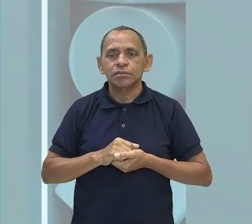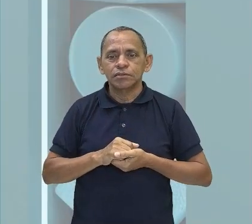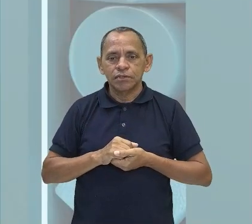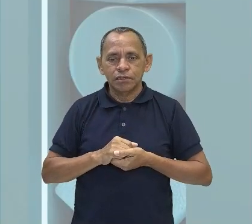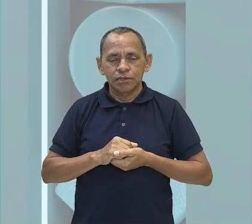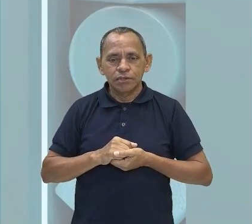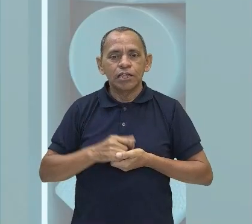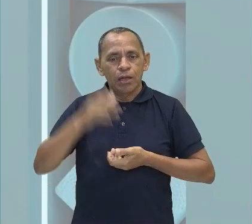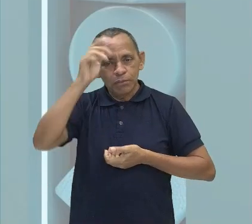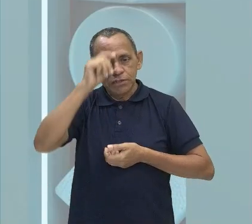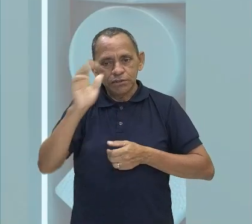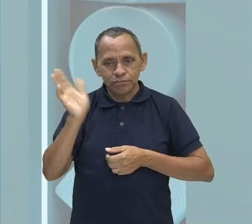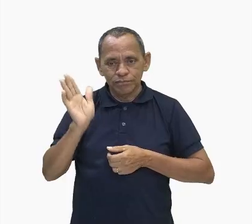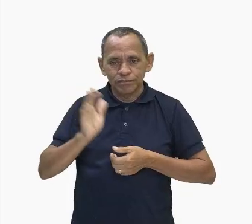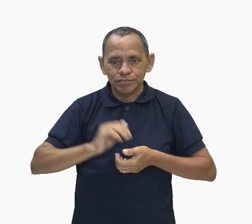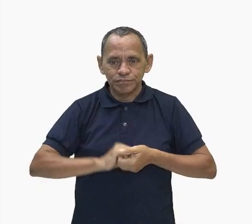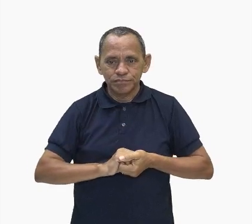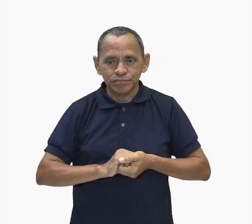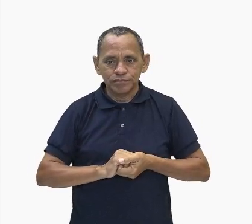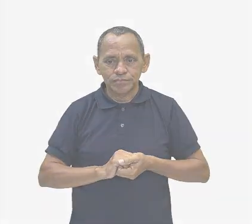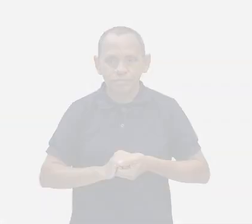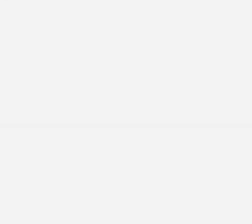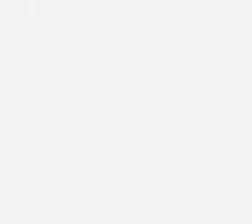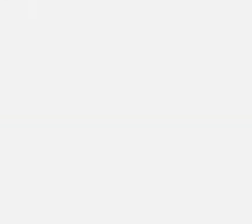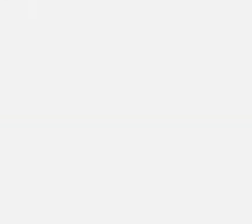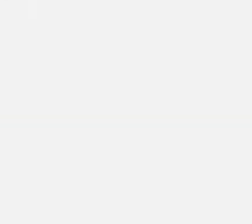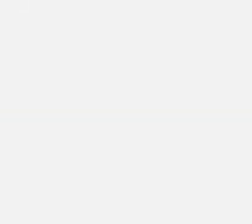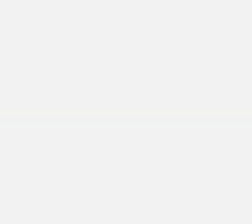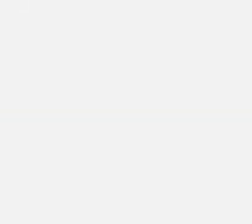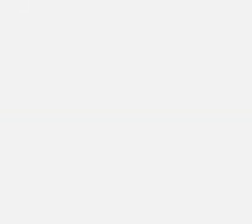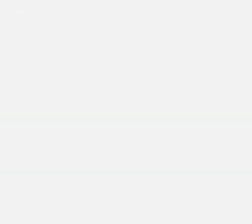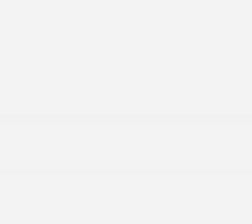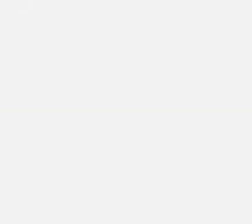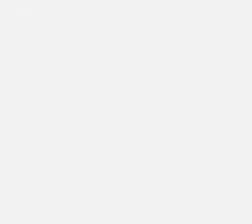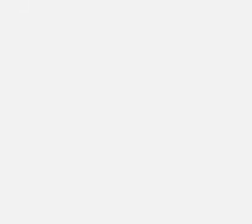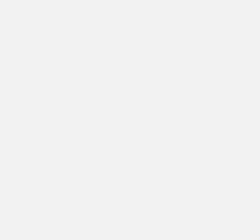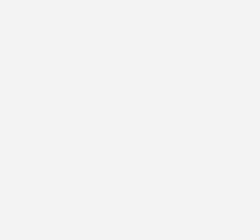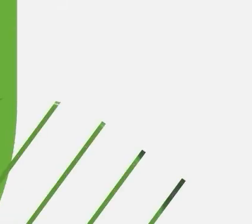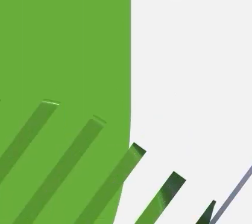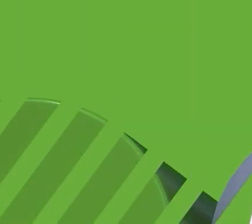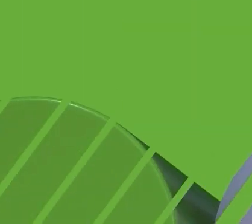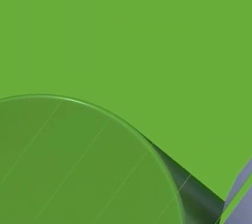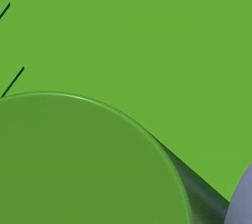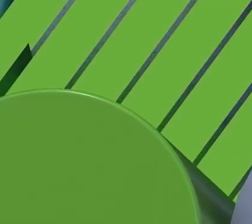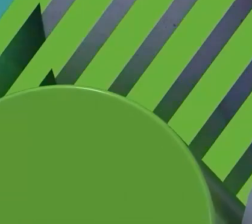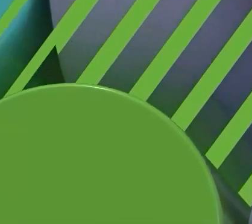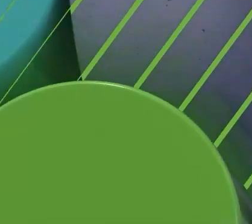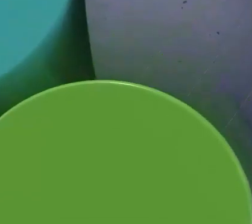bem e até a próxima.